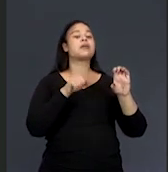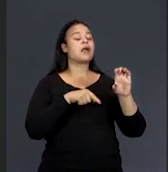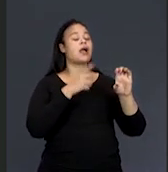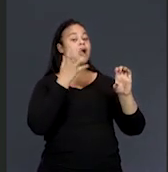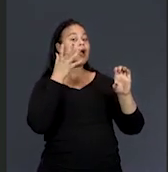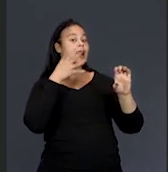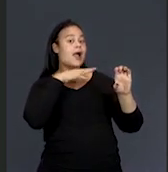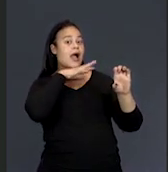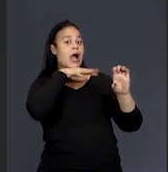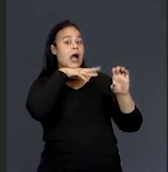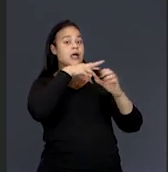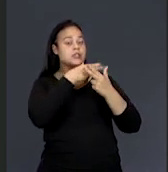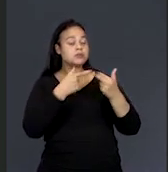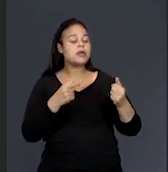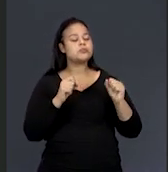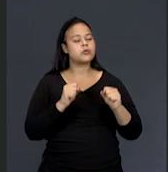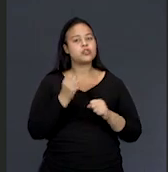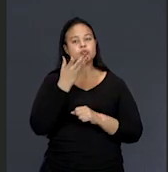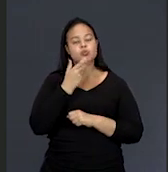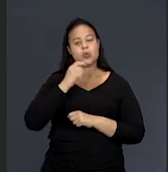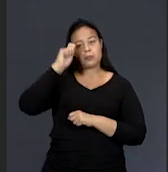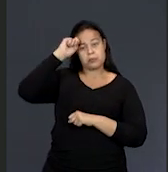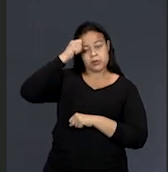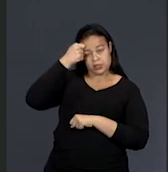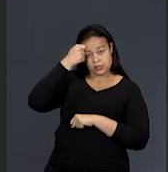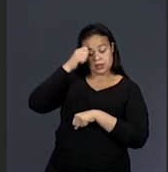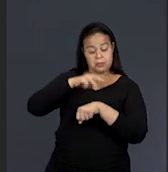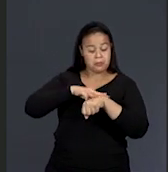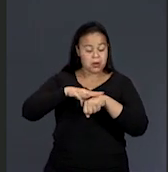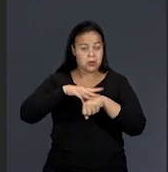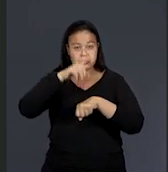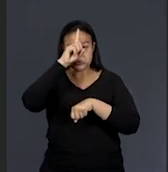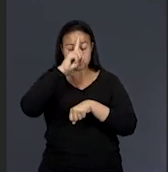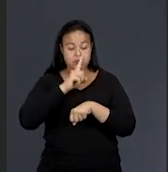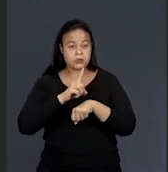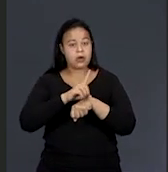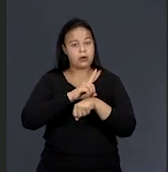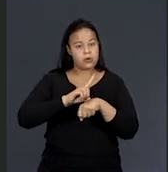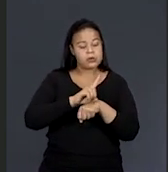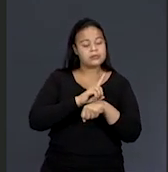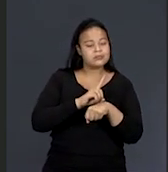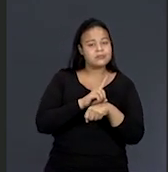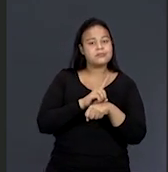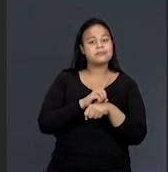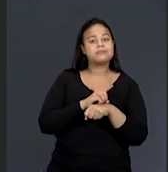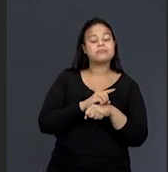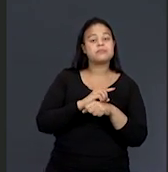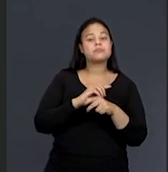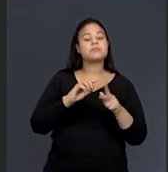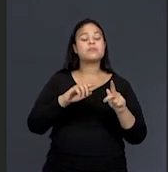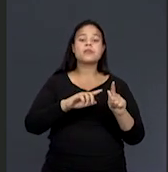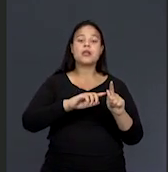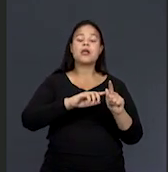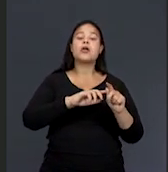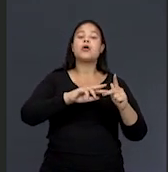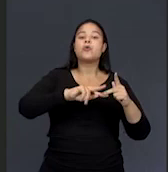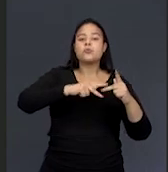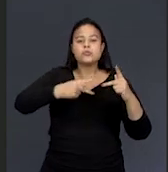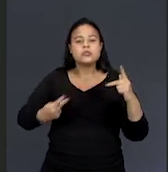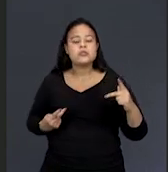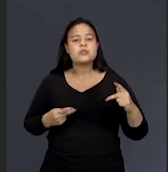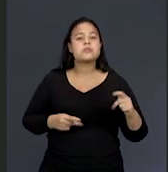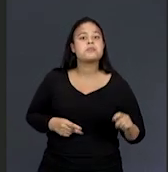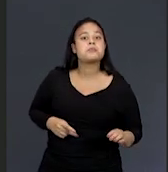podem ter pelo de cor preta, marrom ou dourada, que é o amarelo. E os genes Bzinho e Ezinho estão relacionados com